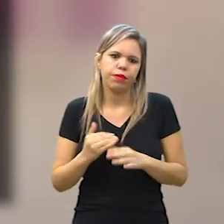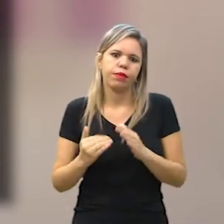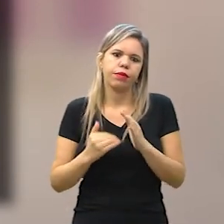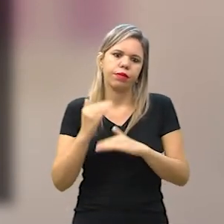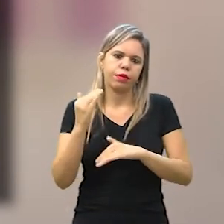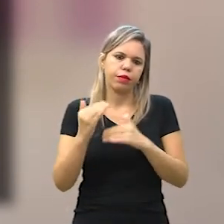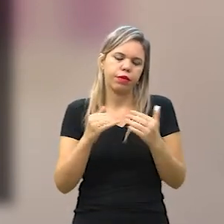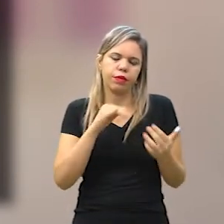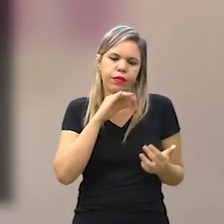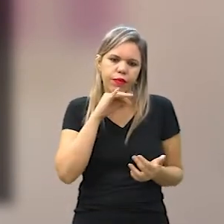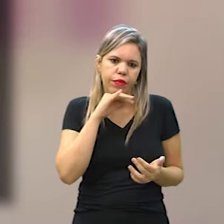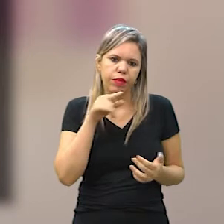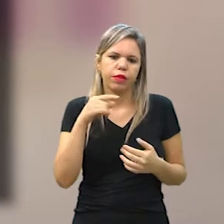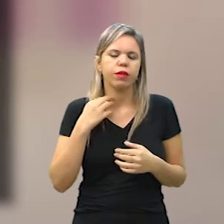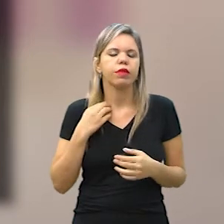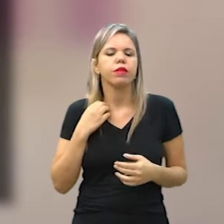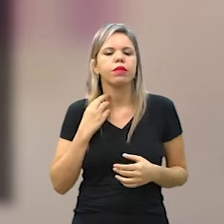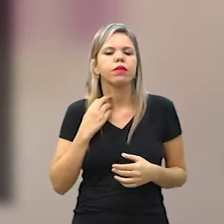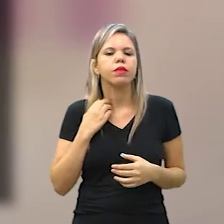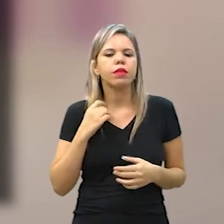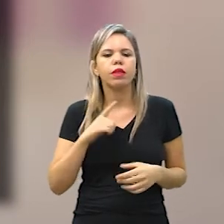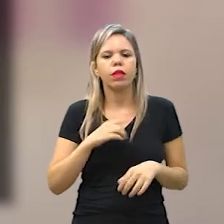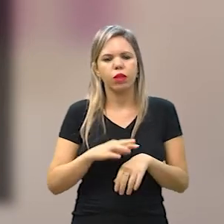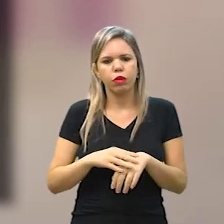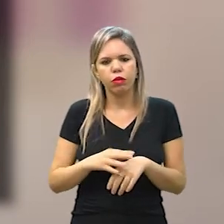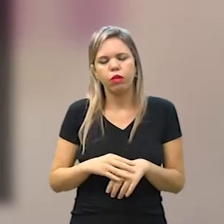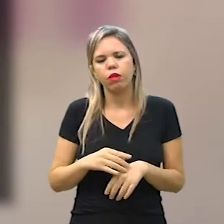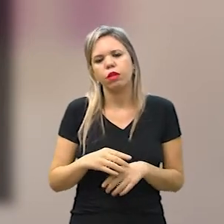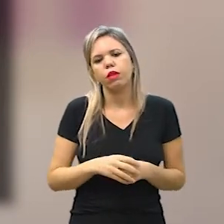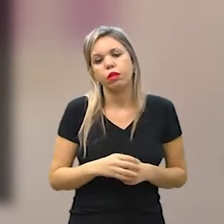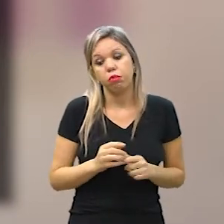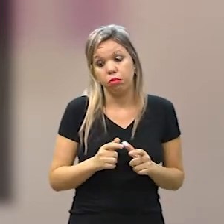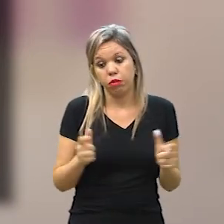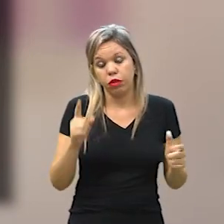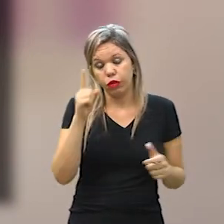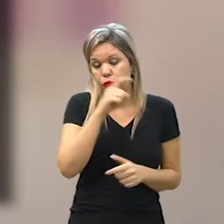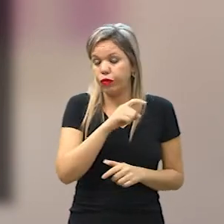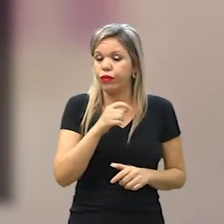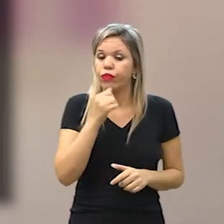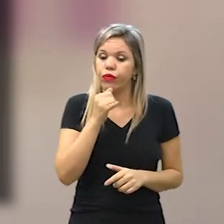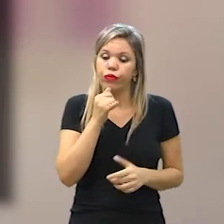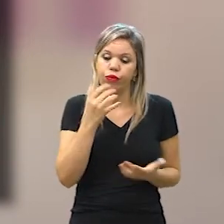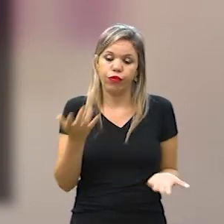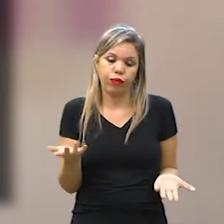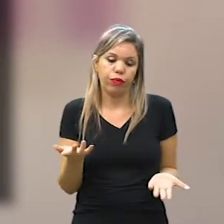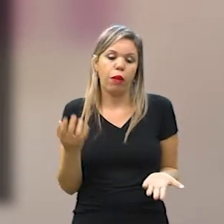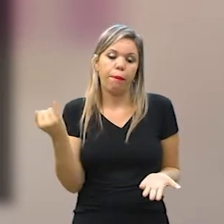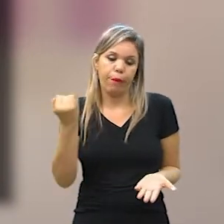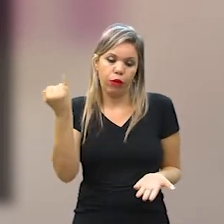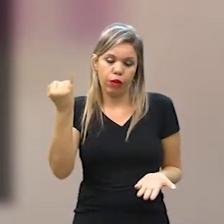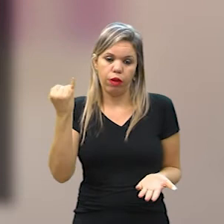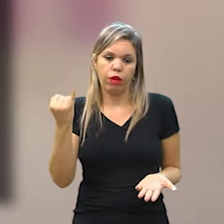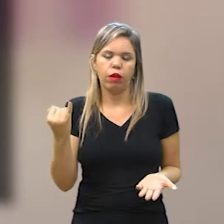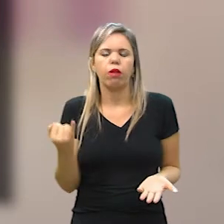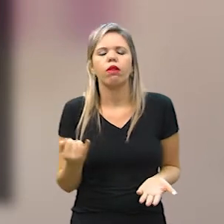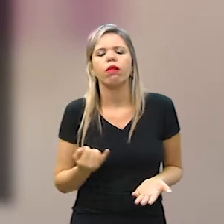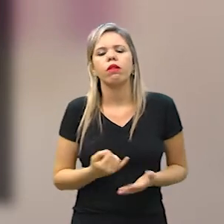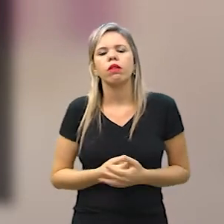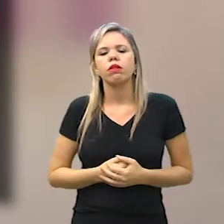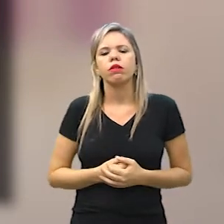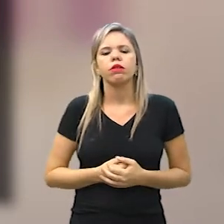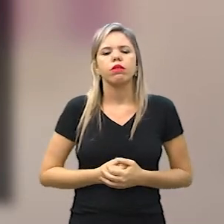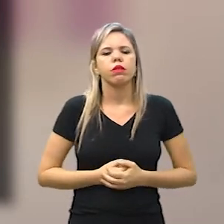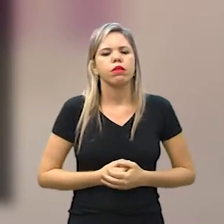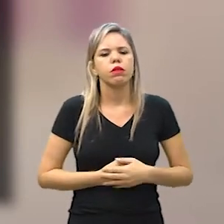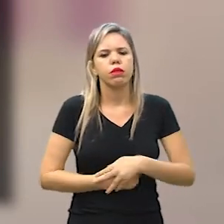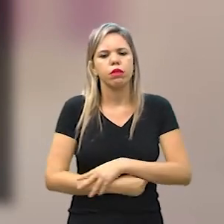de evoluir mal, de você ter sequelas, que é muito grande, tá? Então, o importante mesmo, no